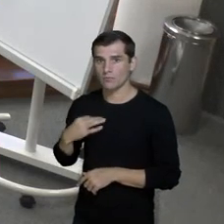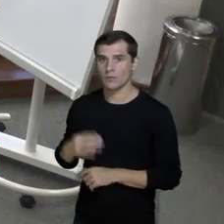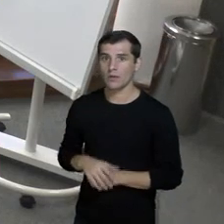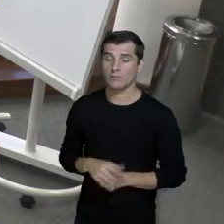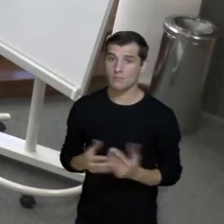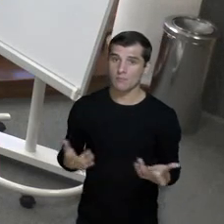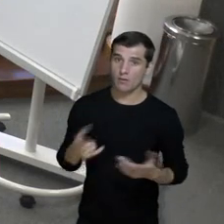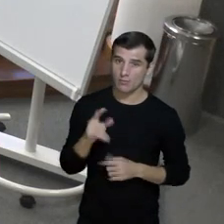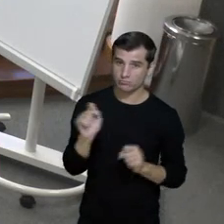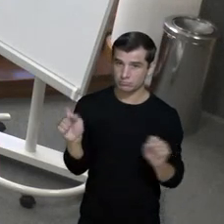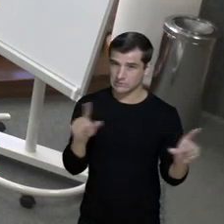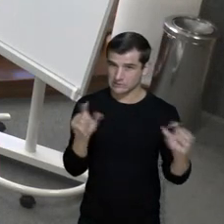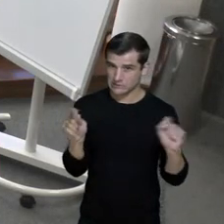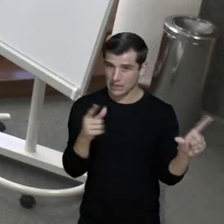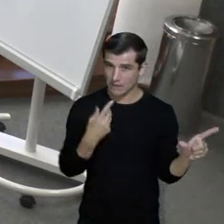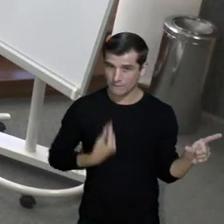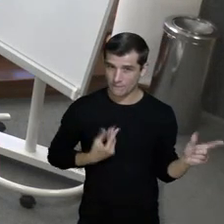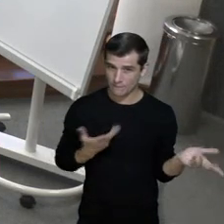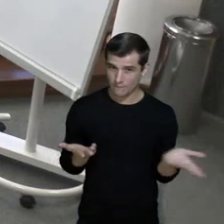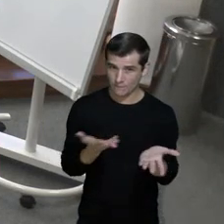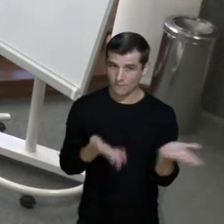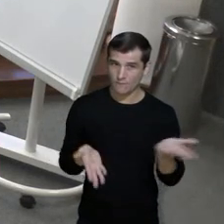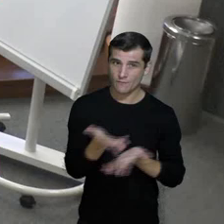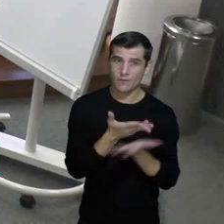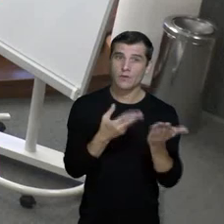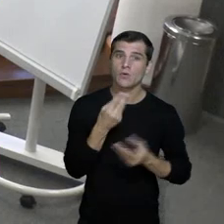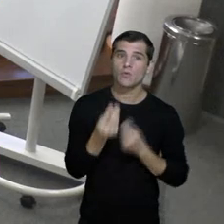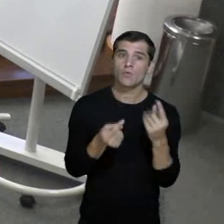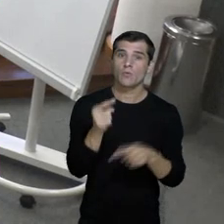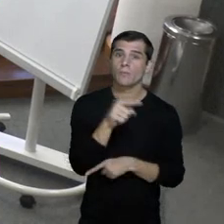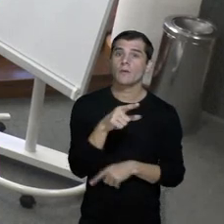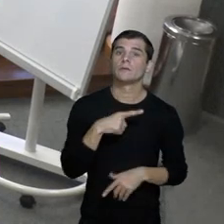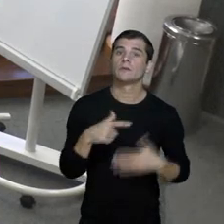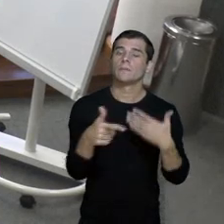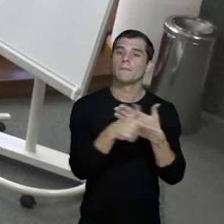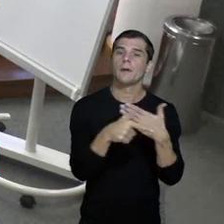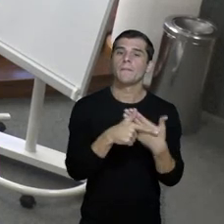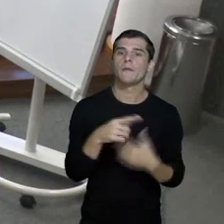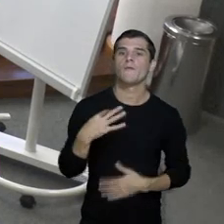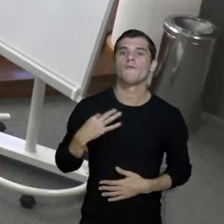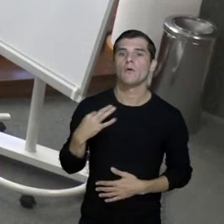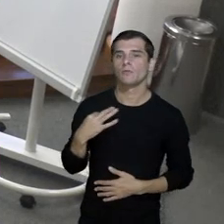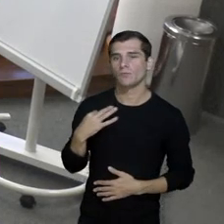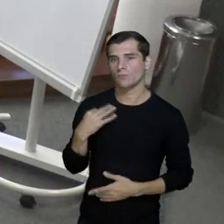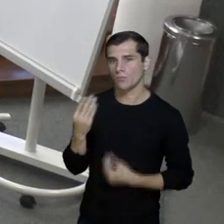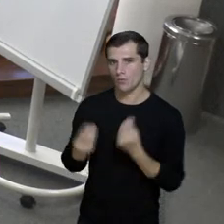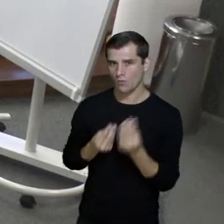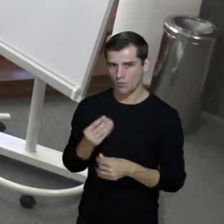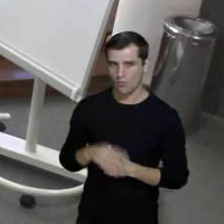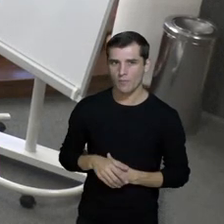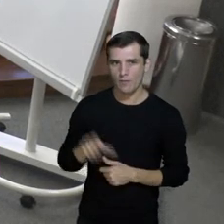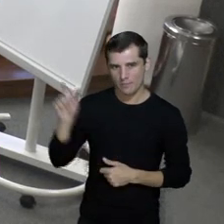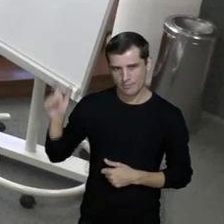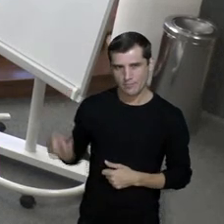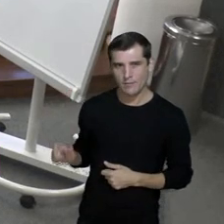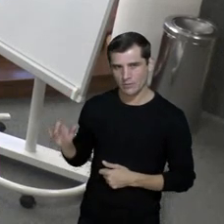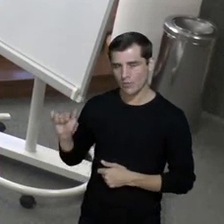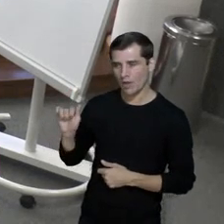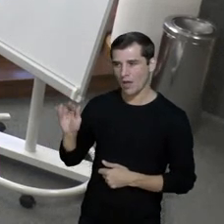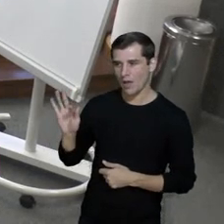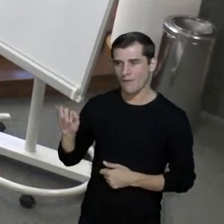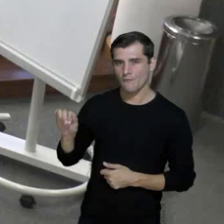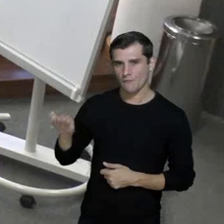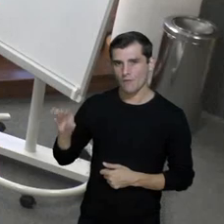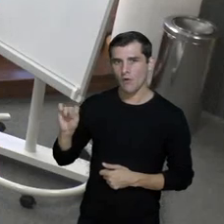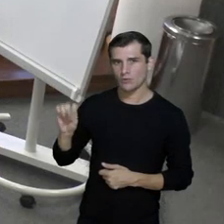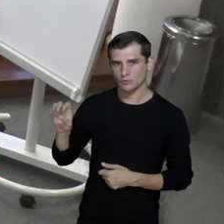vocês né Mas aqui tem a questão de papel do voluntário que o Dr Afonso já mencionou enfim e